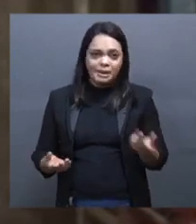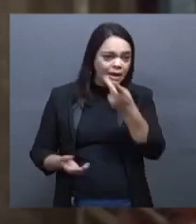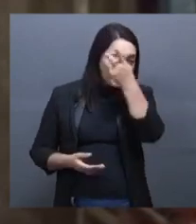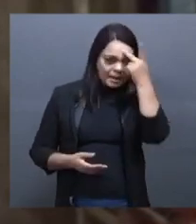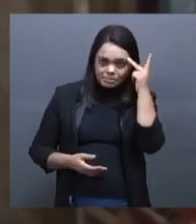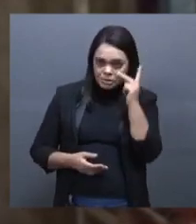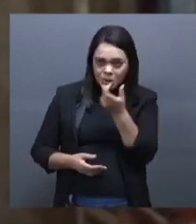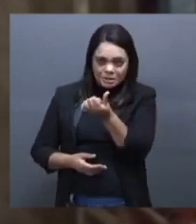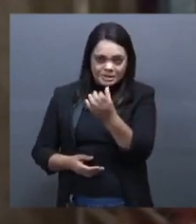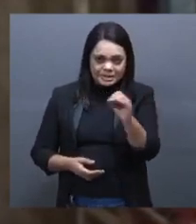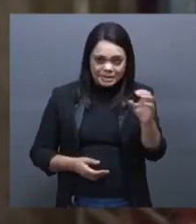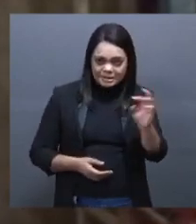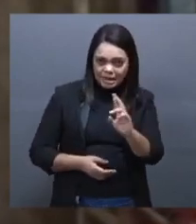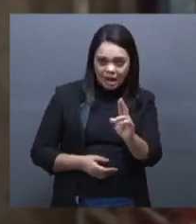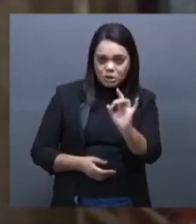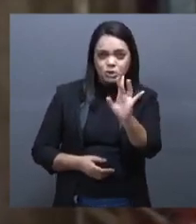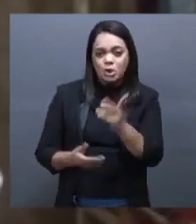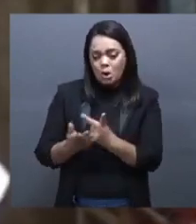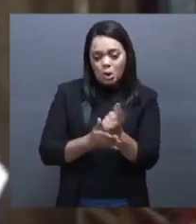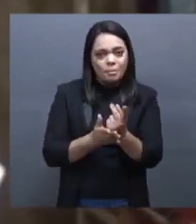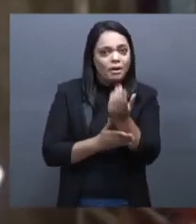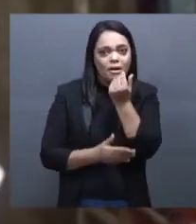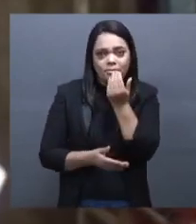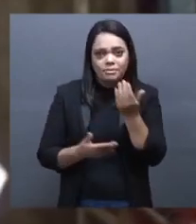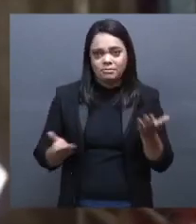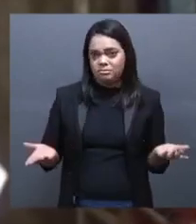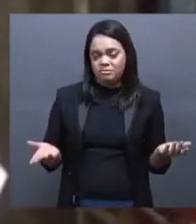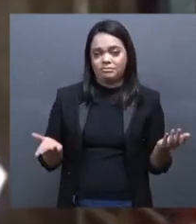a provimento de alimentação, né?